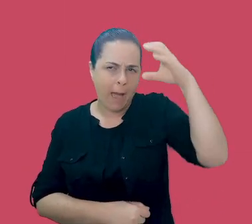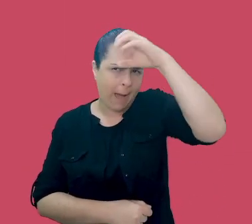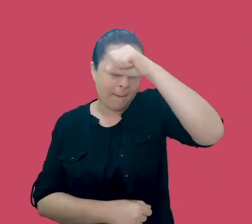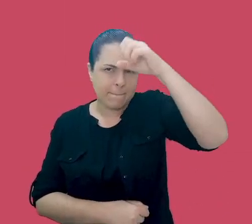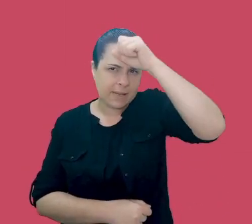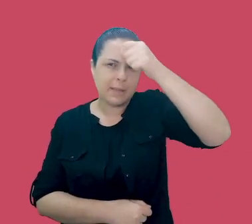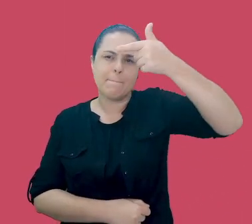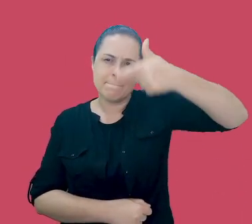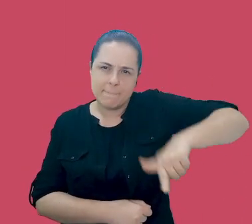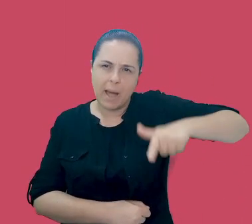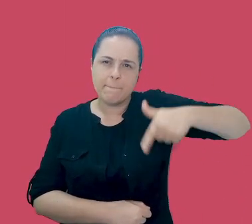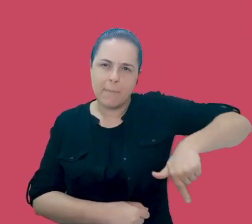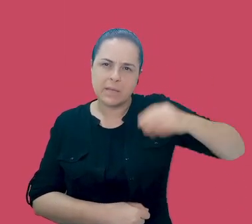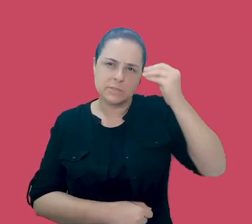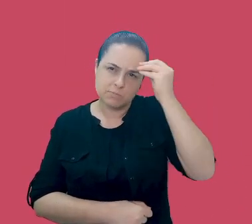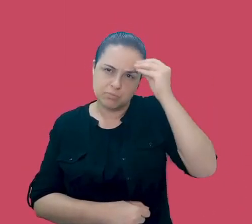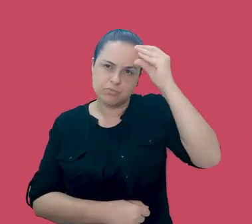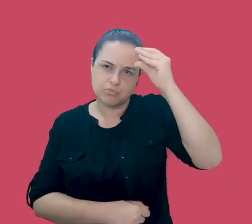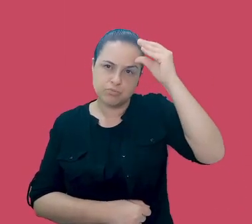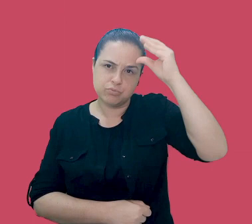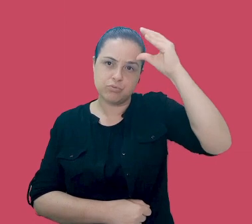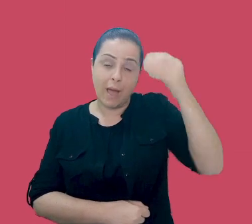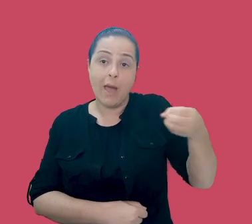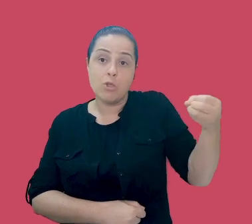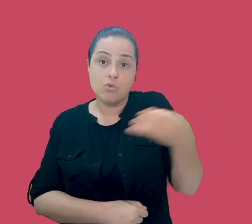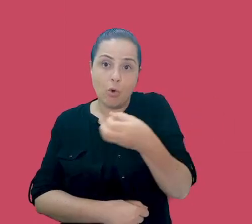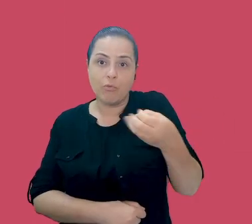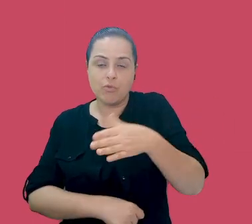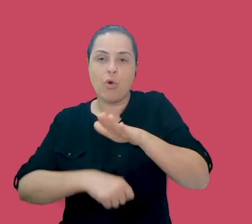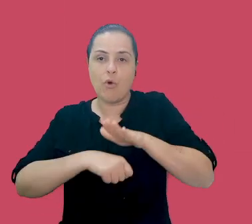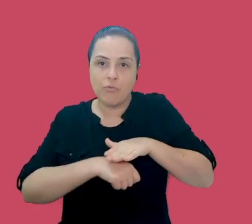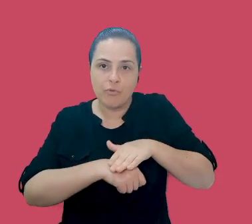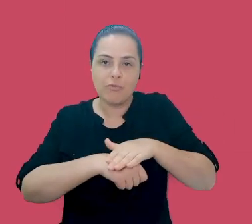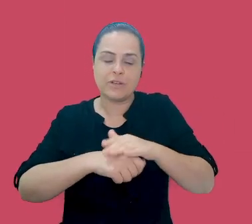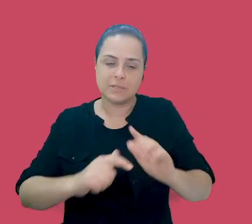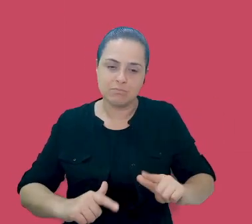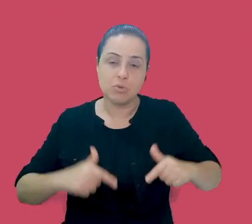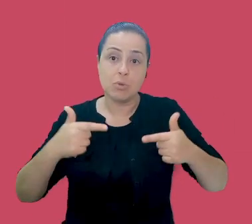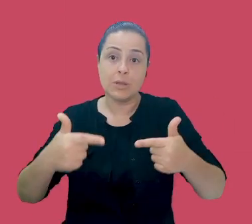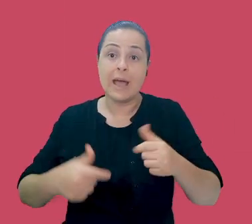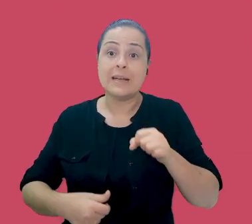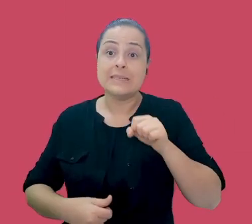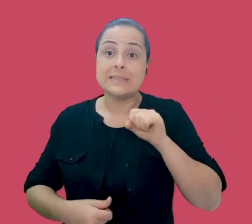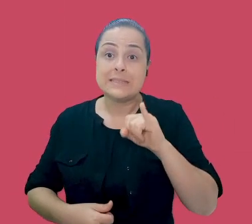e você inove em coisas diferentes do que você faz. Se você ficar parado,